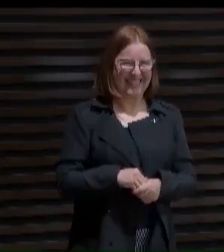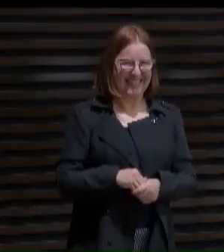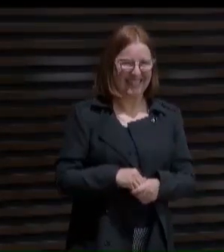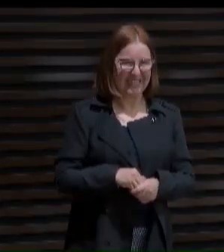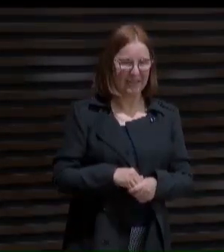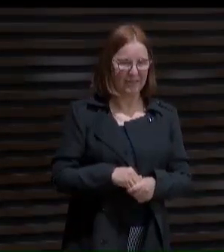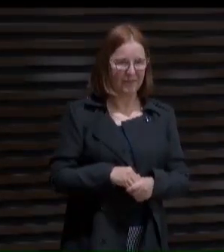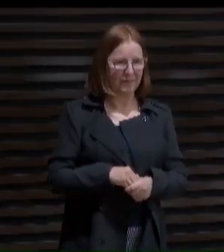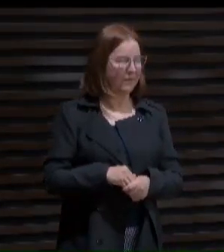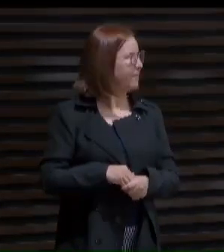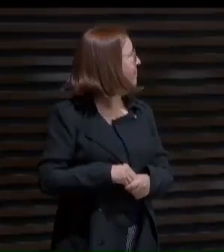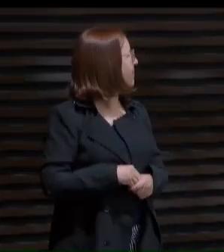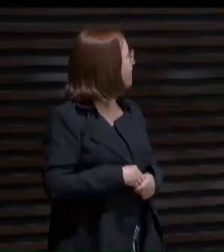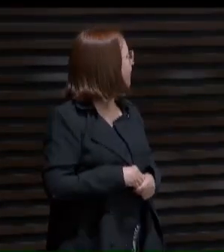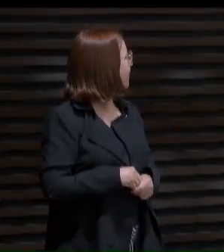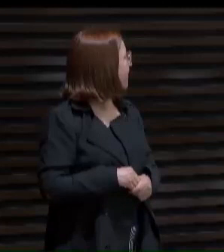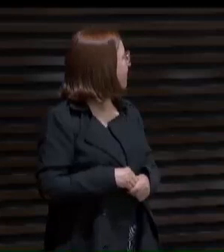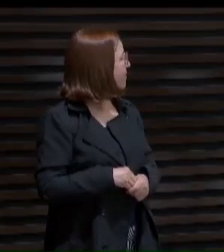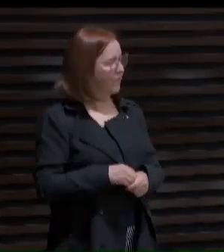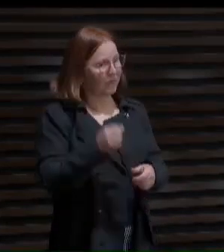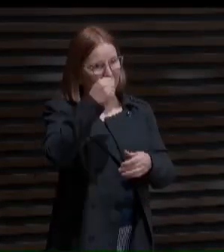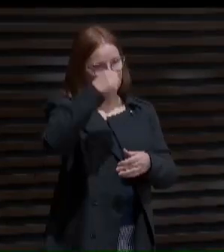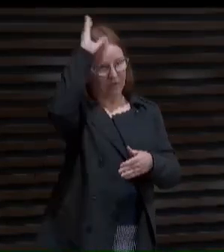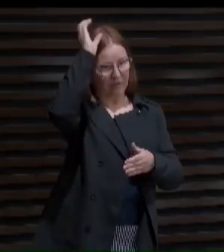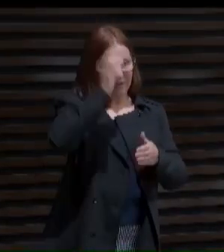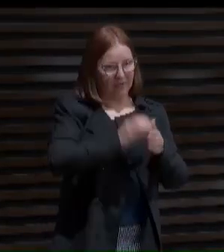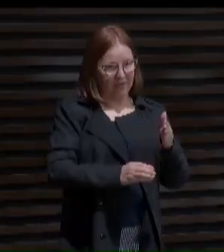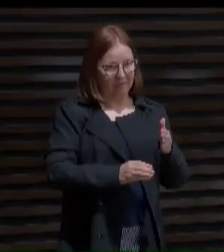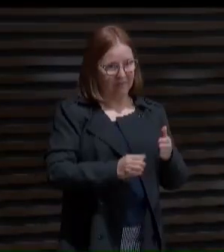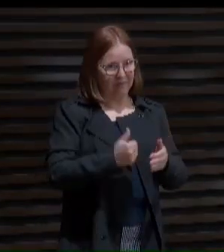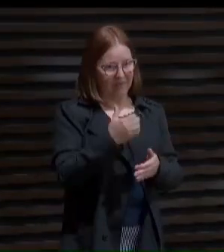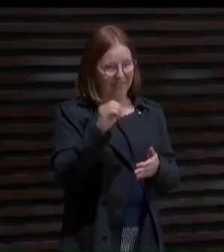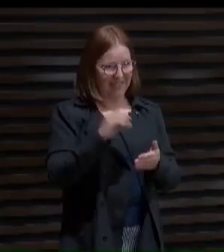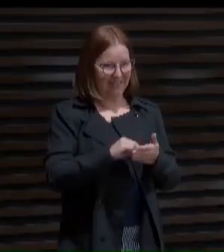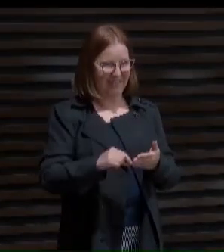Ou todo o meu pecado, na versão área, né? Romanos 10:9.